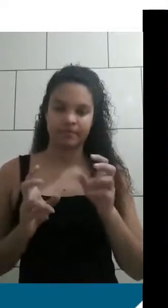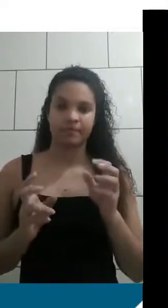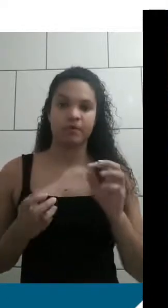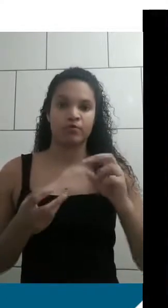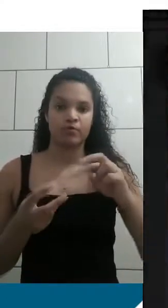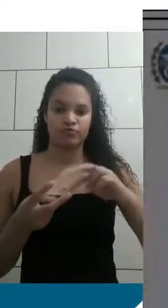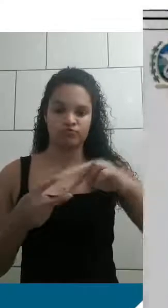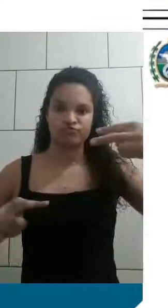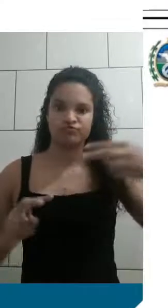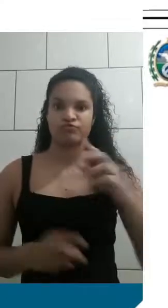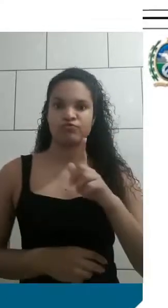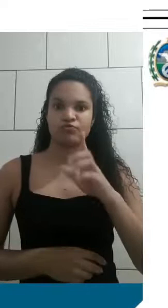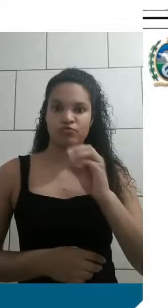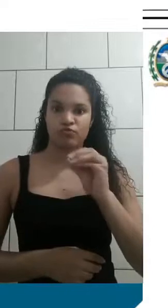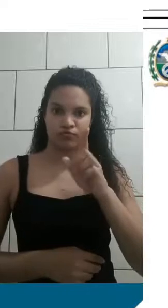proteínas.